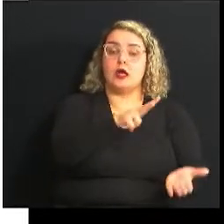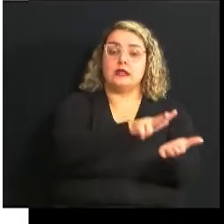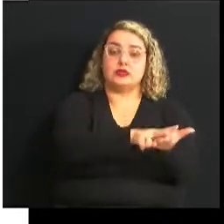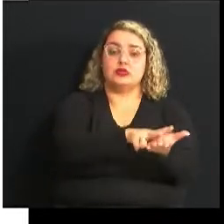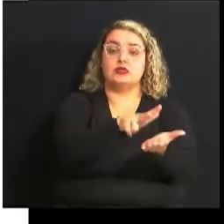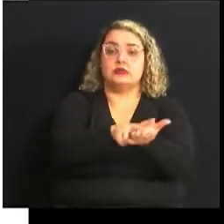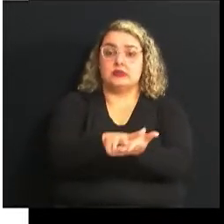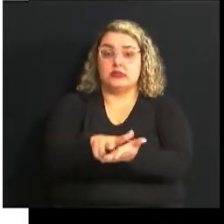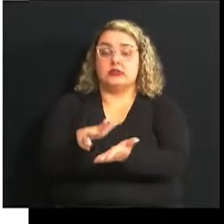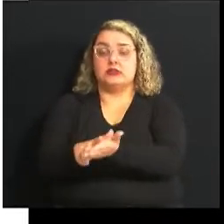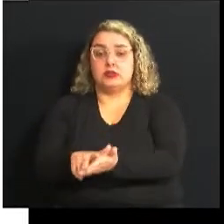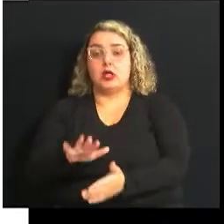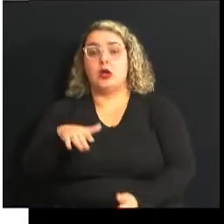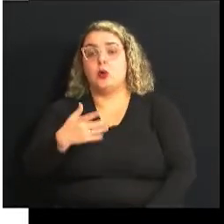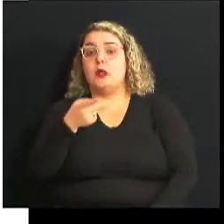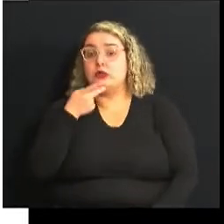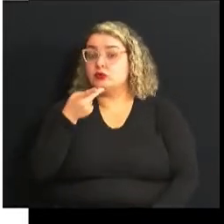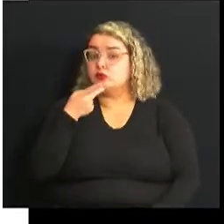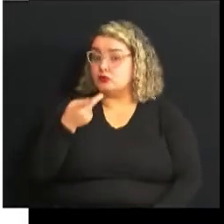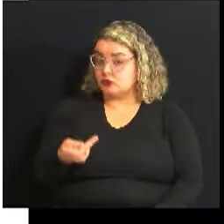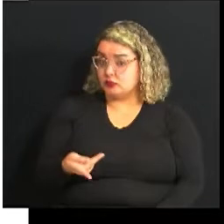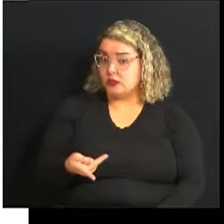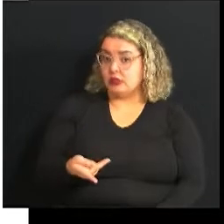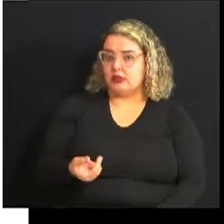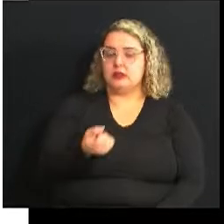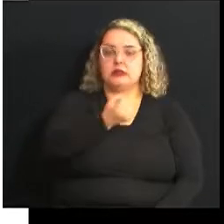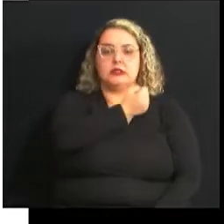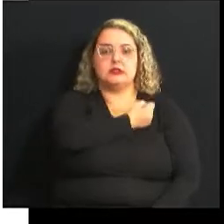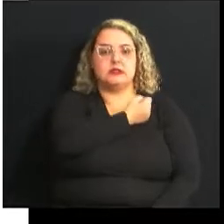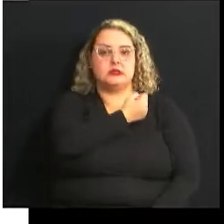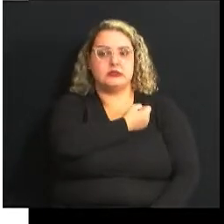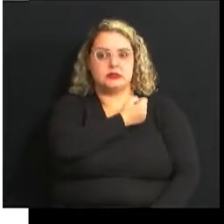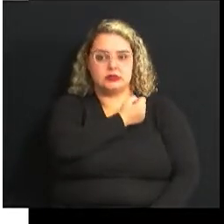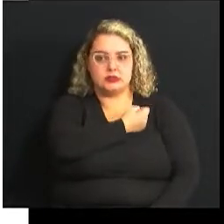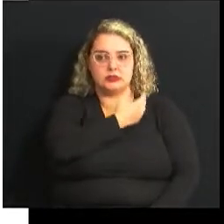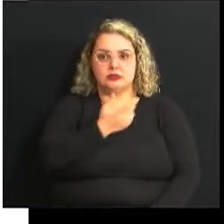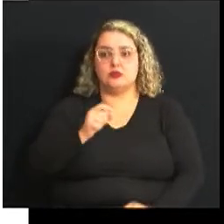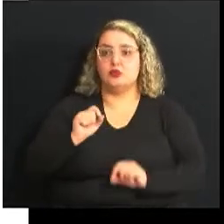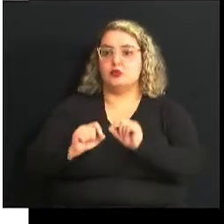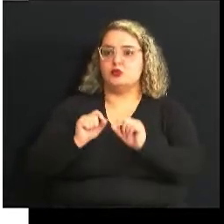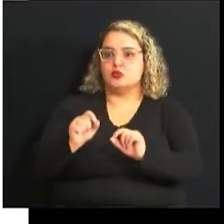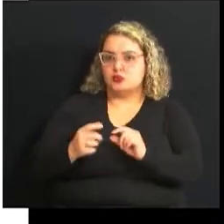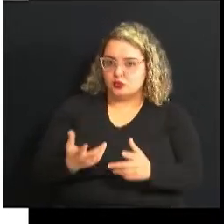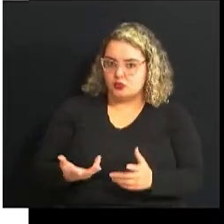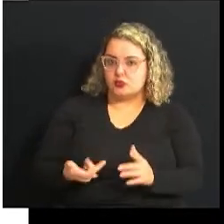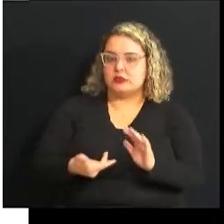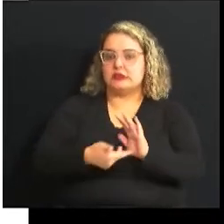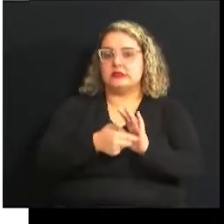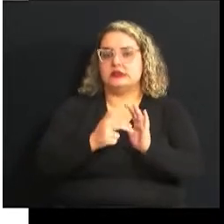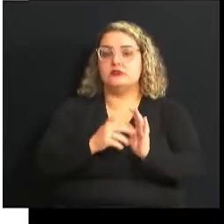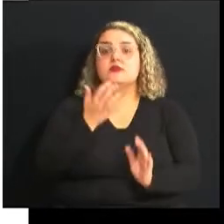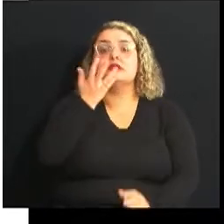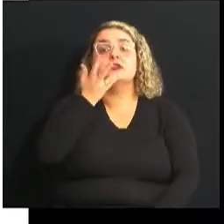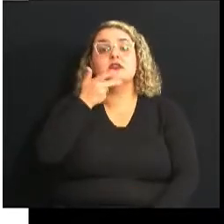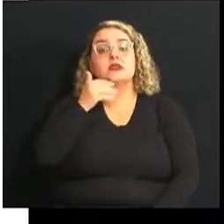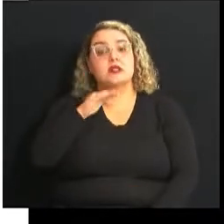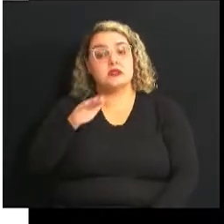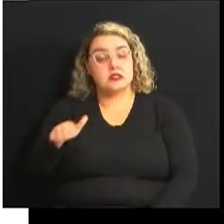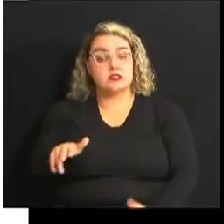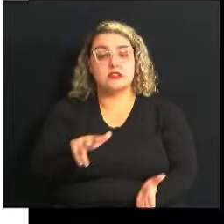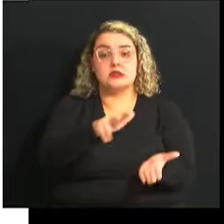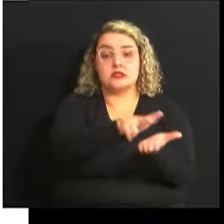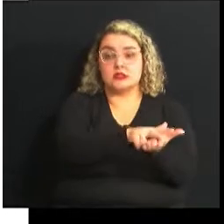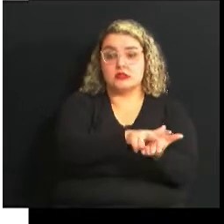internações, quando a gente fala nesses números, no que diz respeito às crianças internadas. No